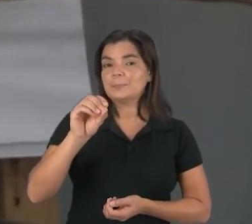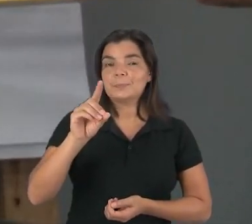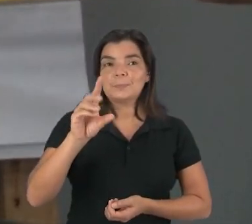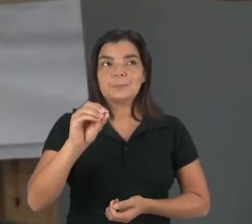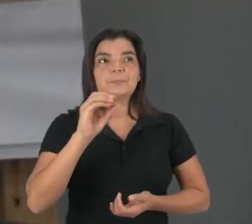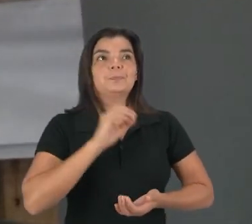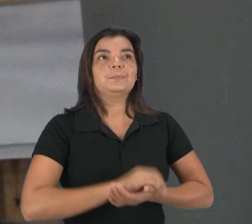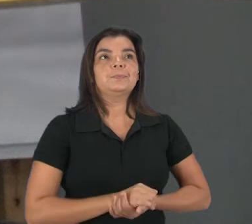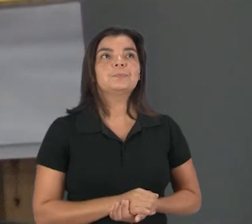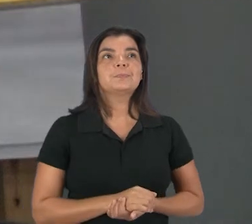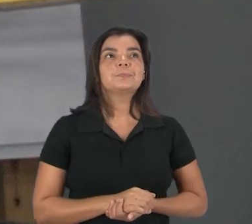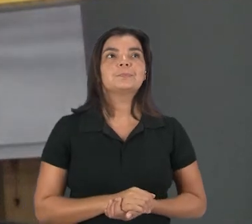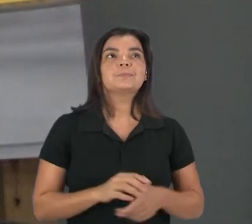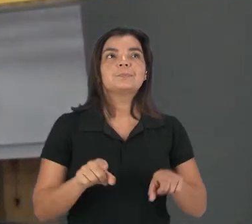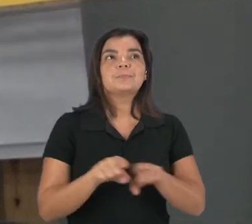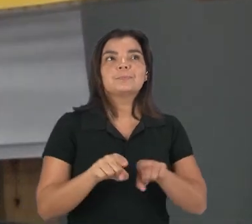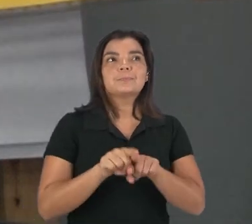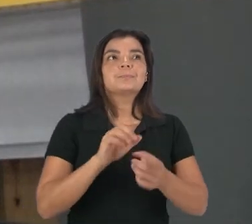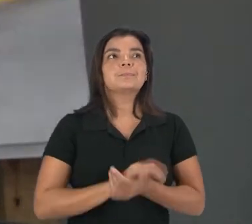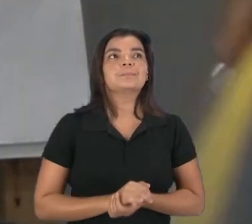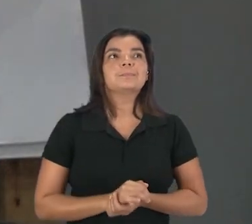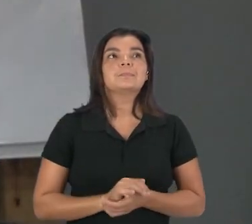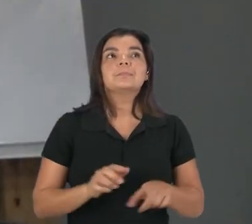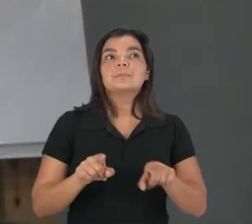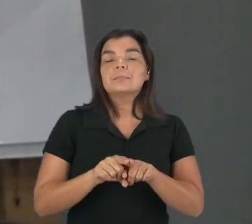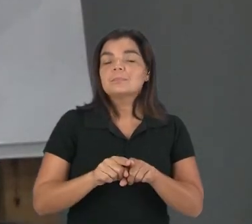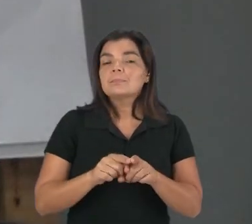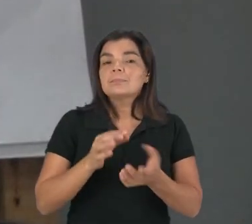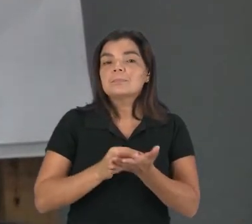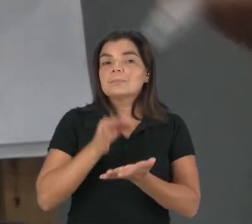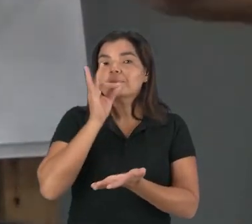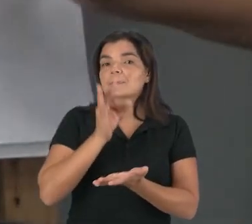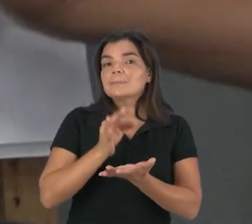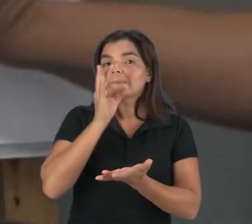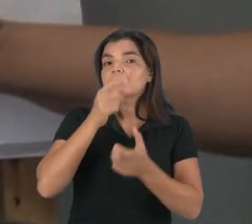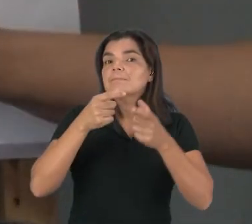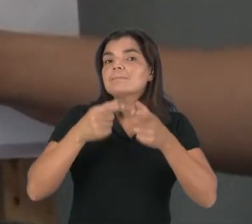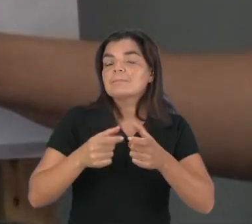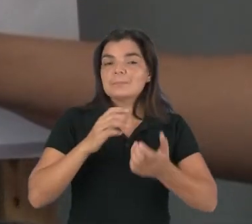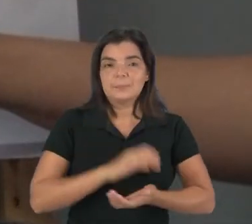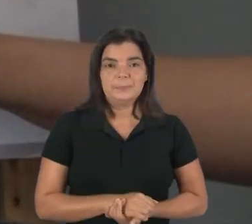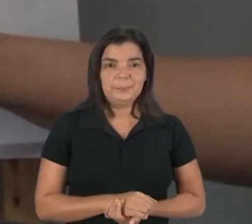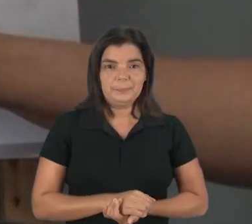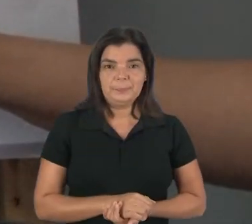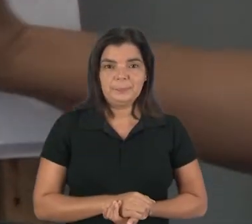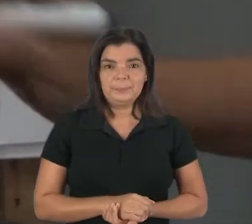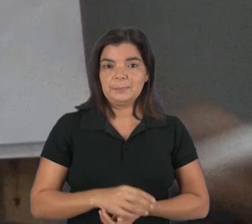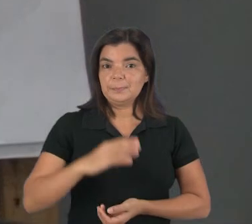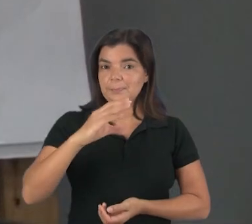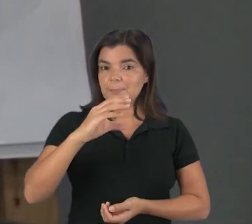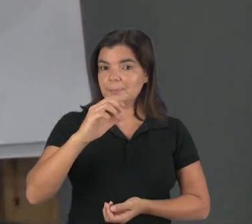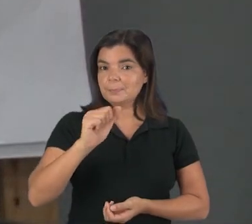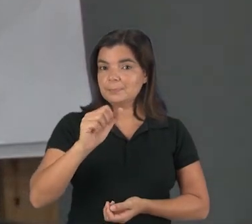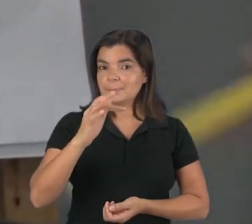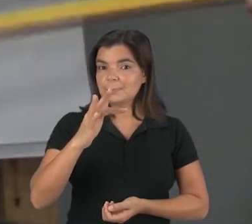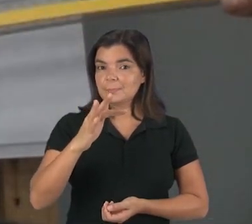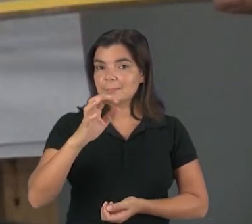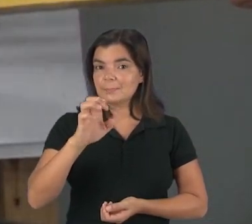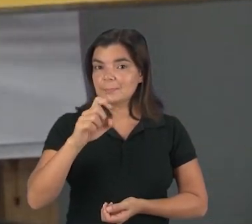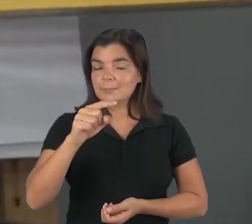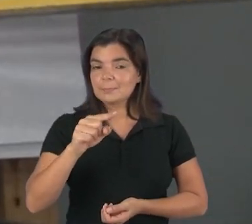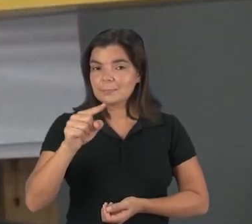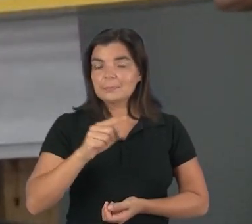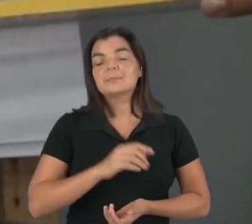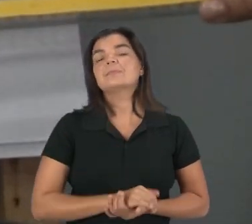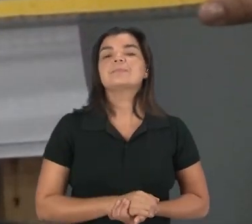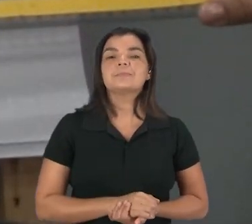bem. Café, para se tornar café, precisa estar aonde? O acento na última sílaba.